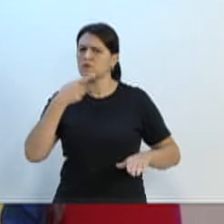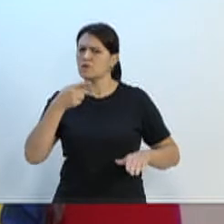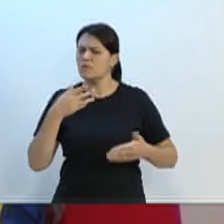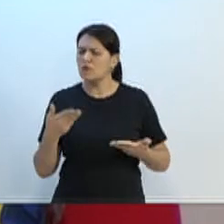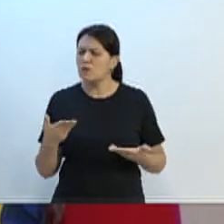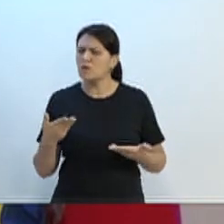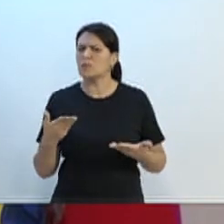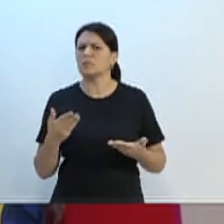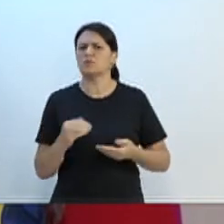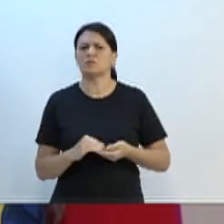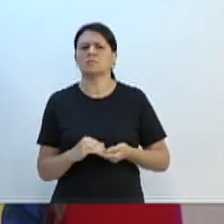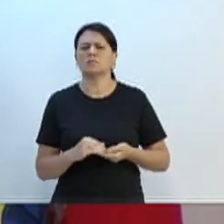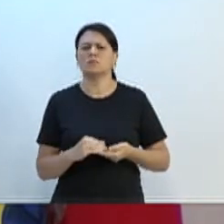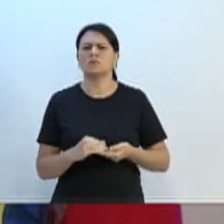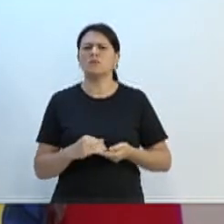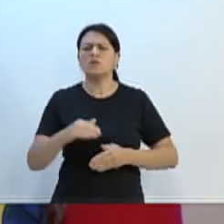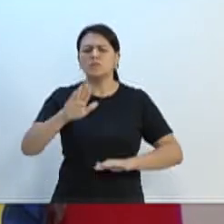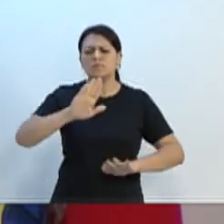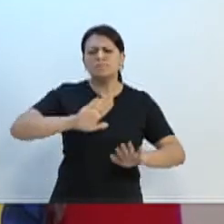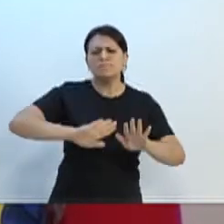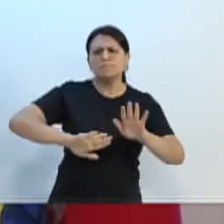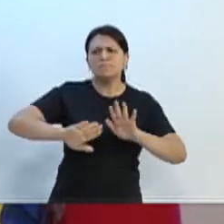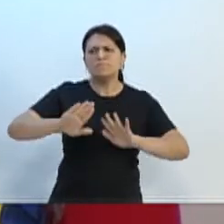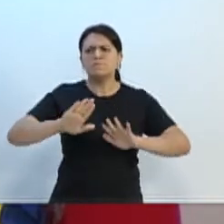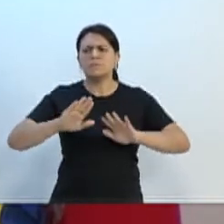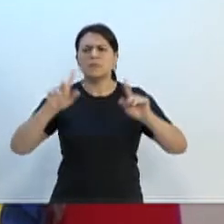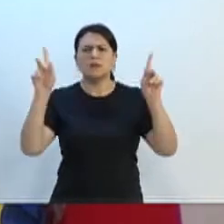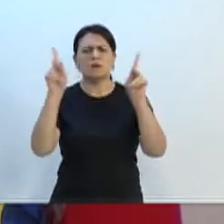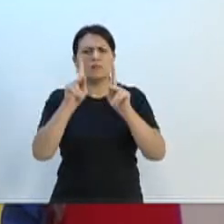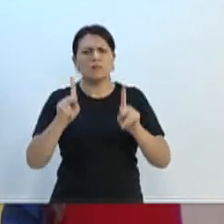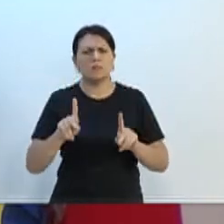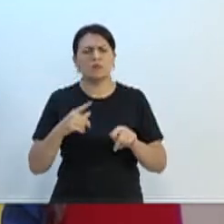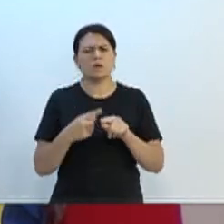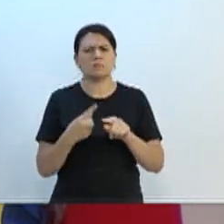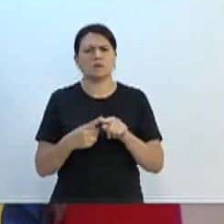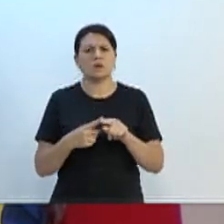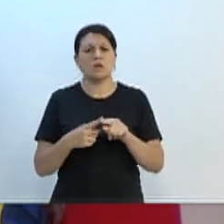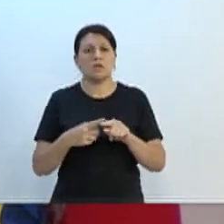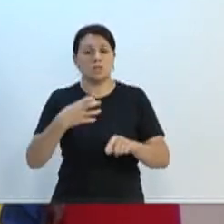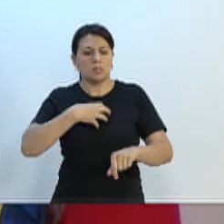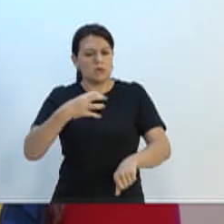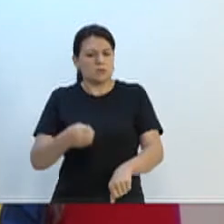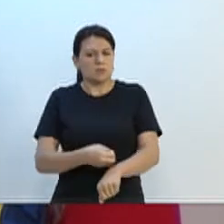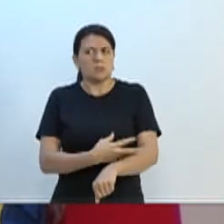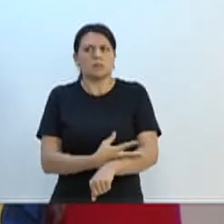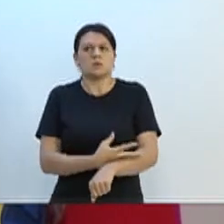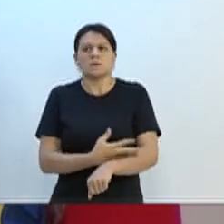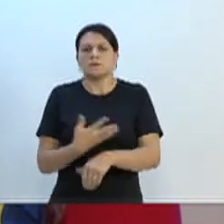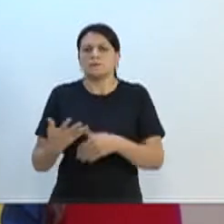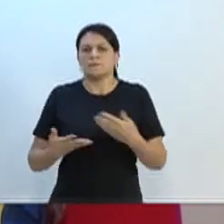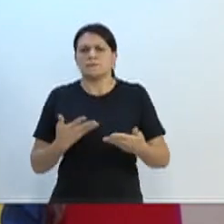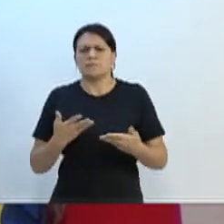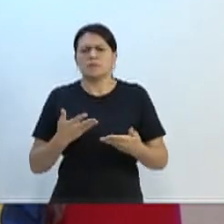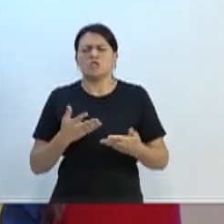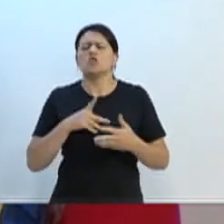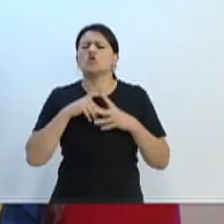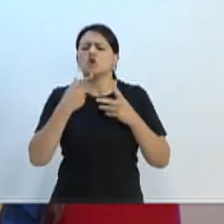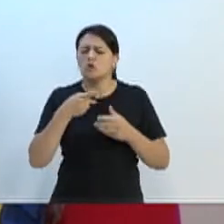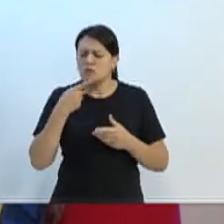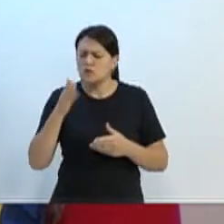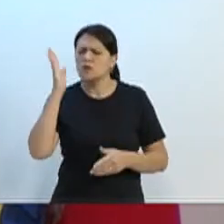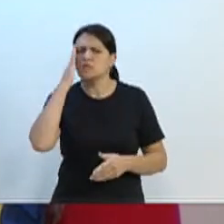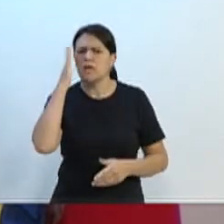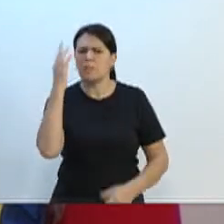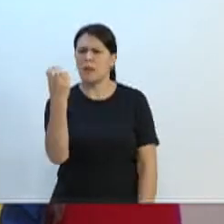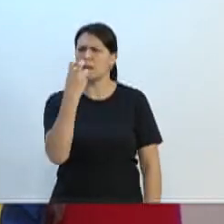tentar apaziguar os ânimos quando se trata da parte emocional, porque todo mundo aqui sabe berrar, todo mundo aqui